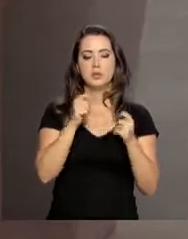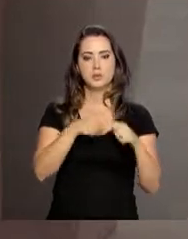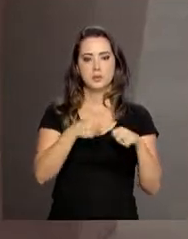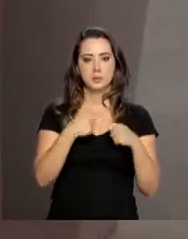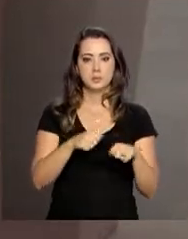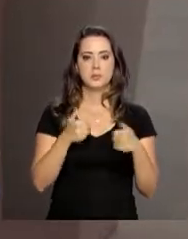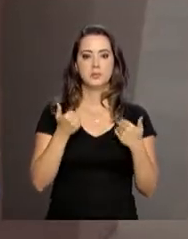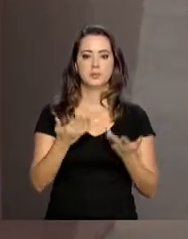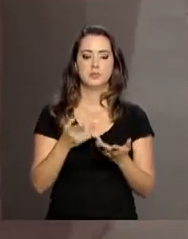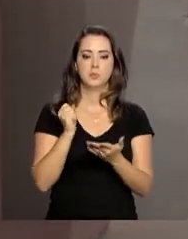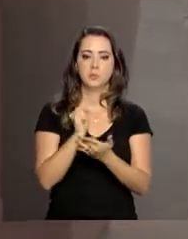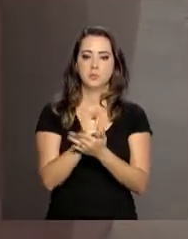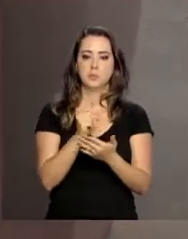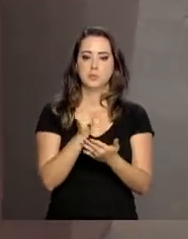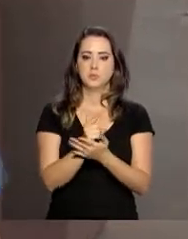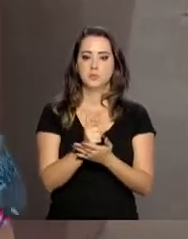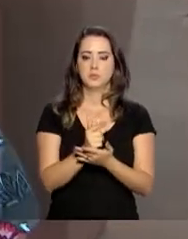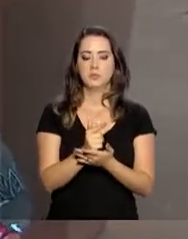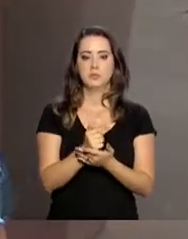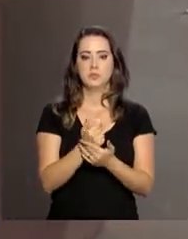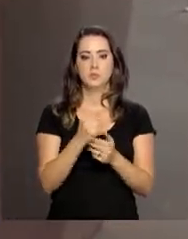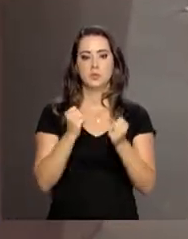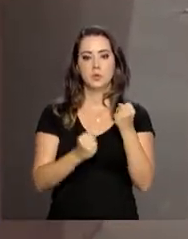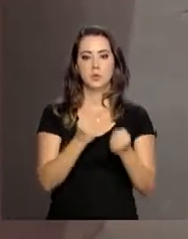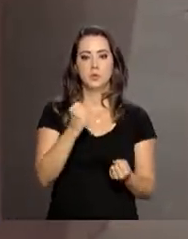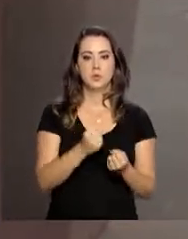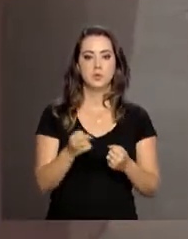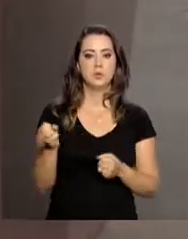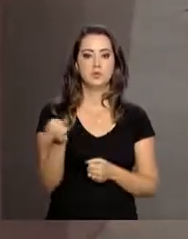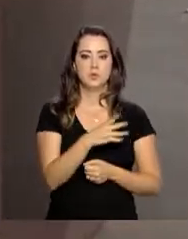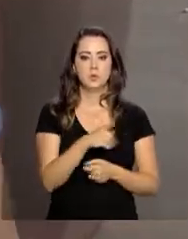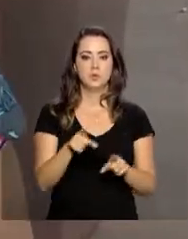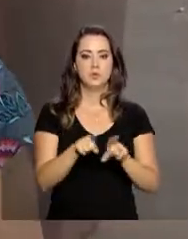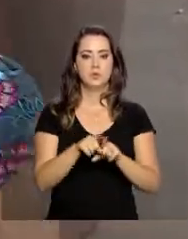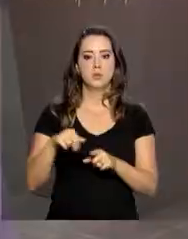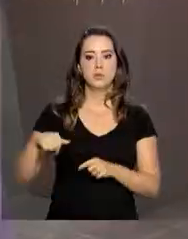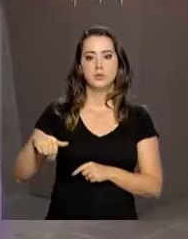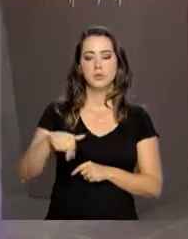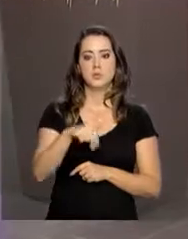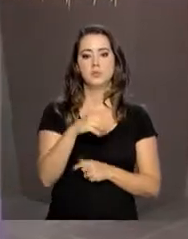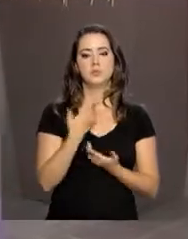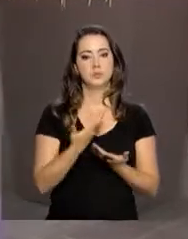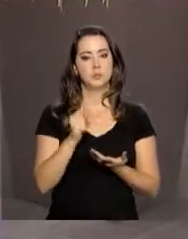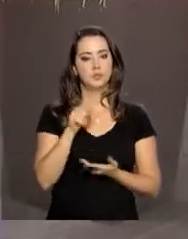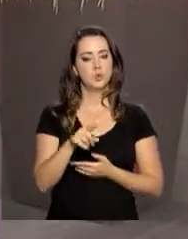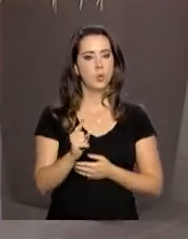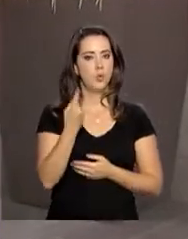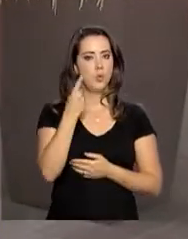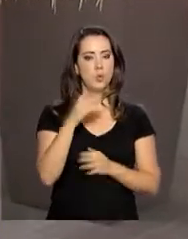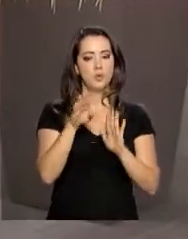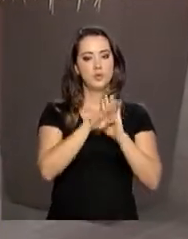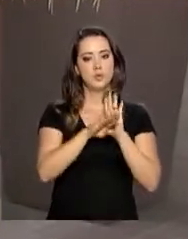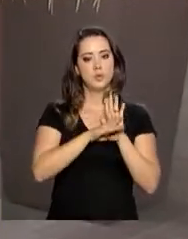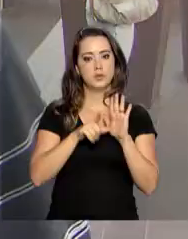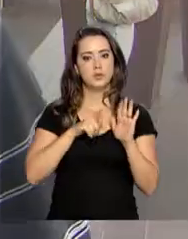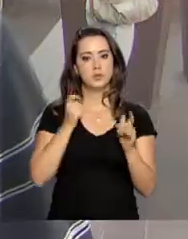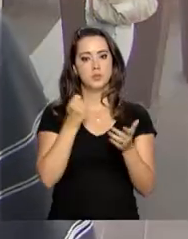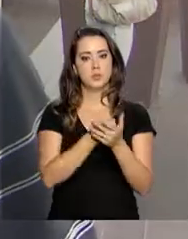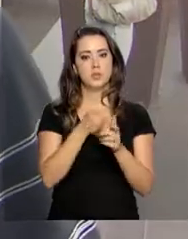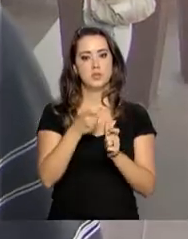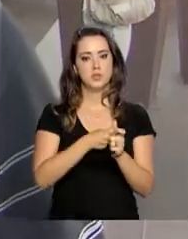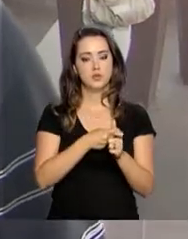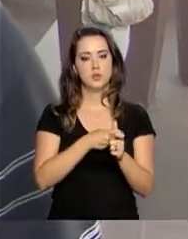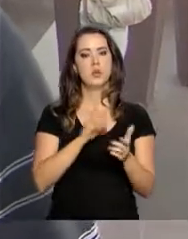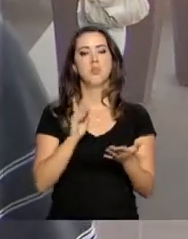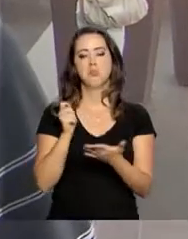reforma, compraria um carro novo que também estou andando a pé. O único projeto que eu tenho é quitar o que eu devo ainda. Quitaria